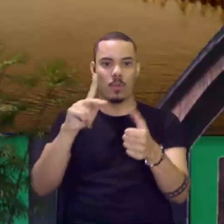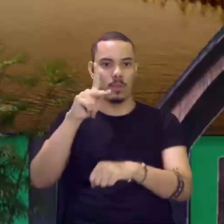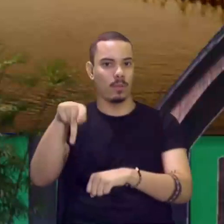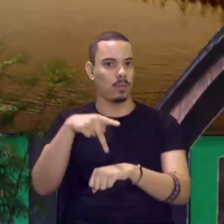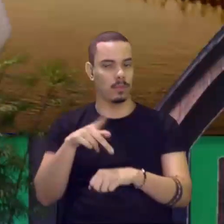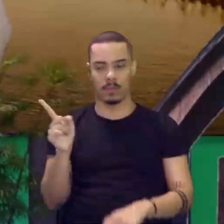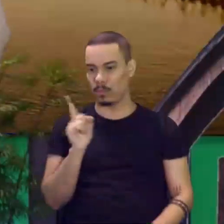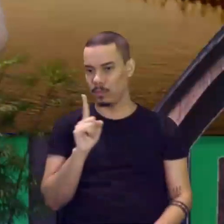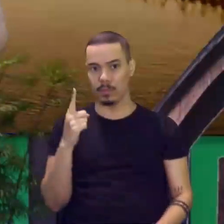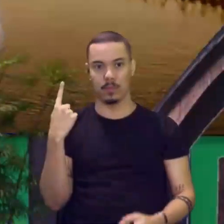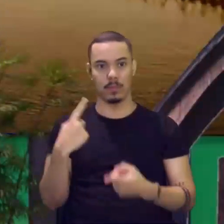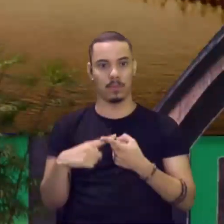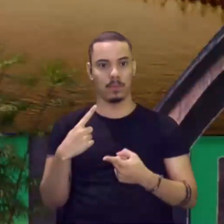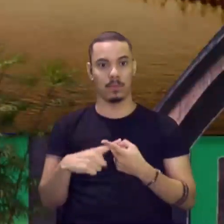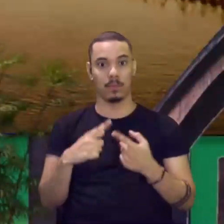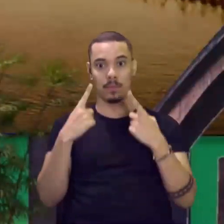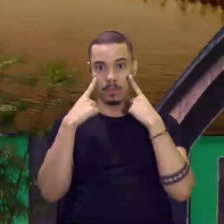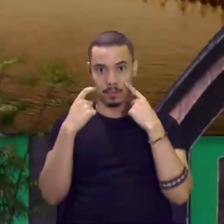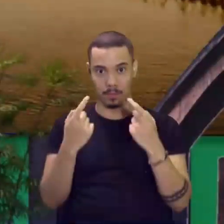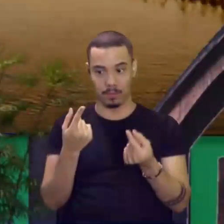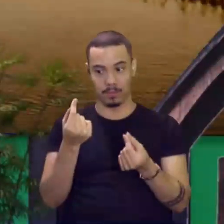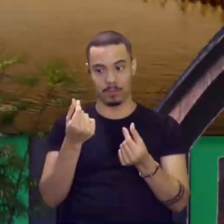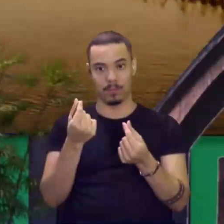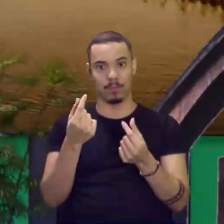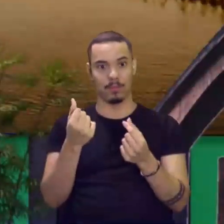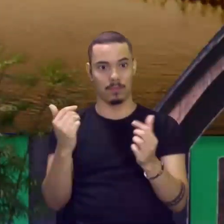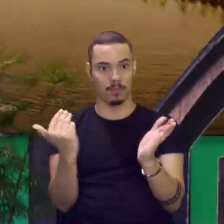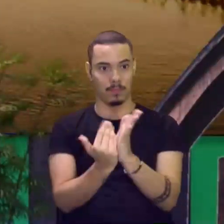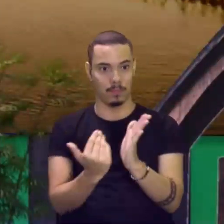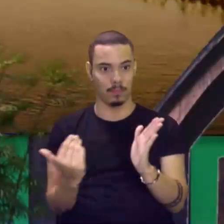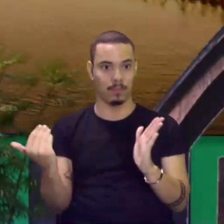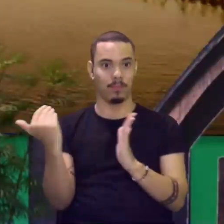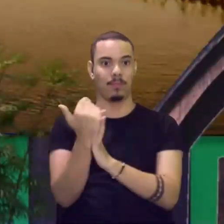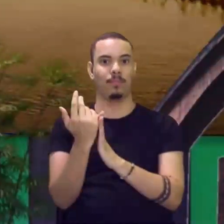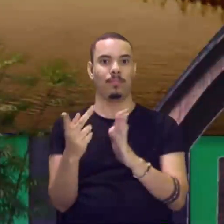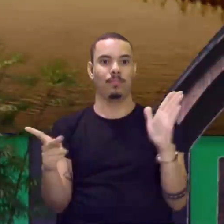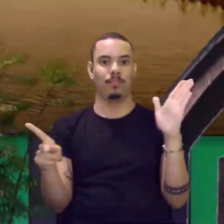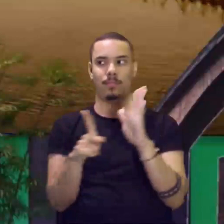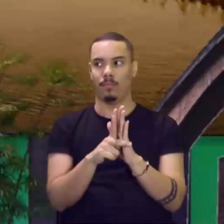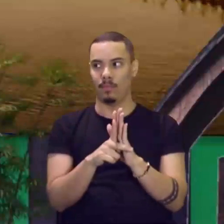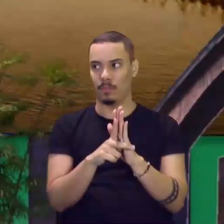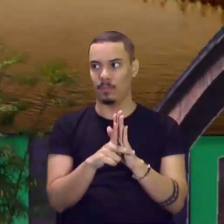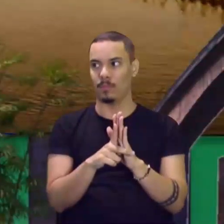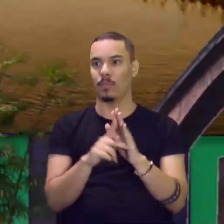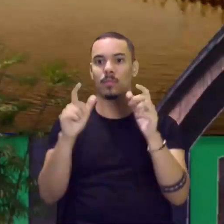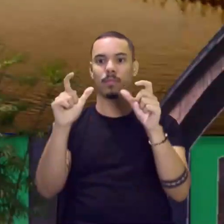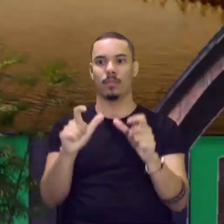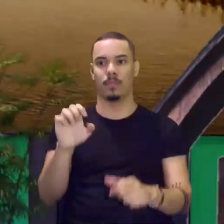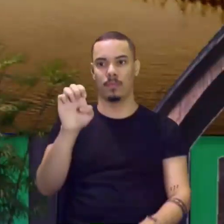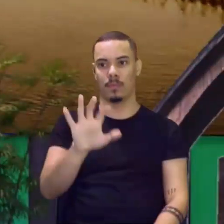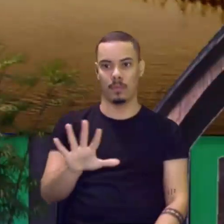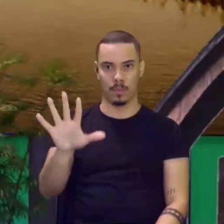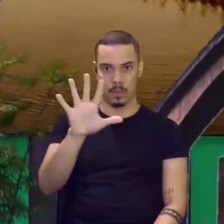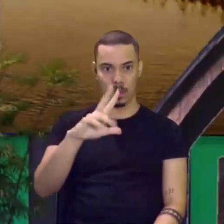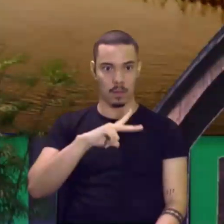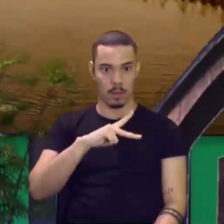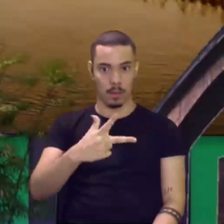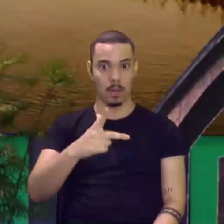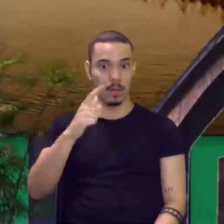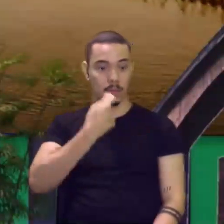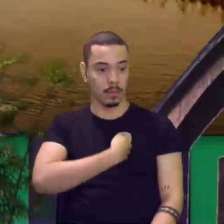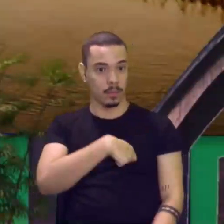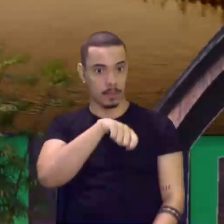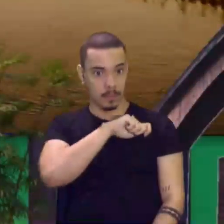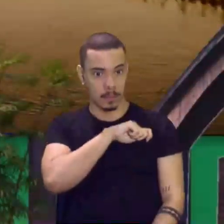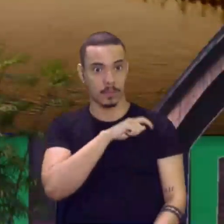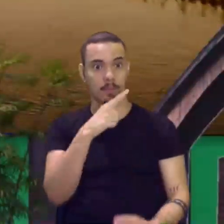país. Não, foi por uma questão de interesse econômico, de interesses lá da Europa, Portugal e Espanha. É isso aí, porque se a gente